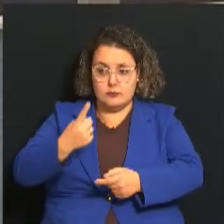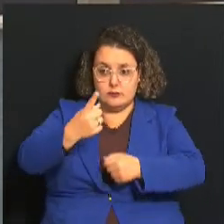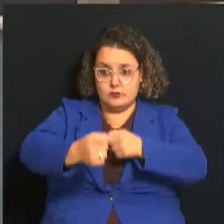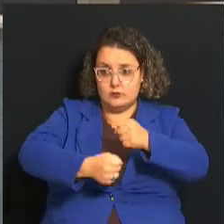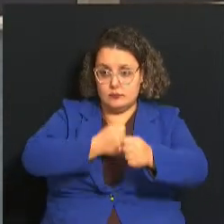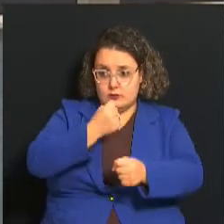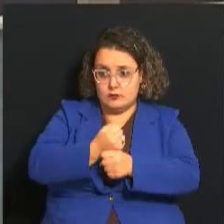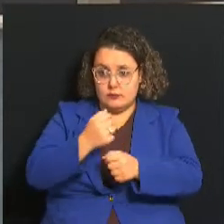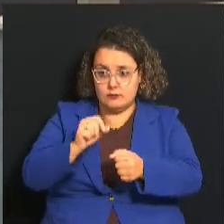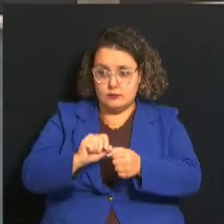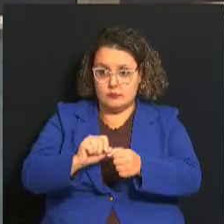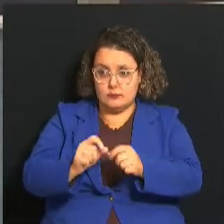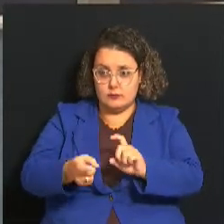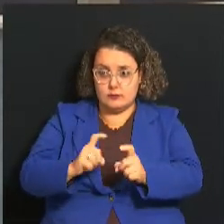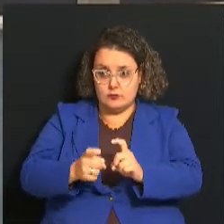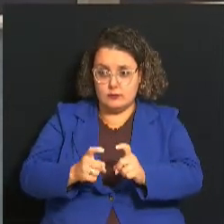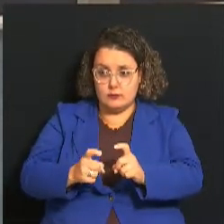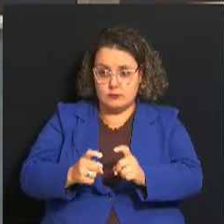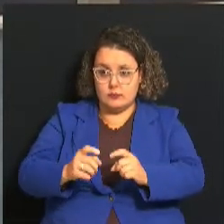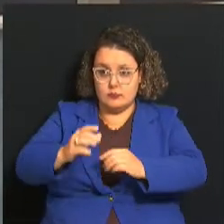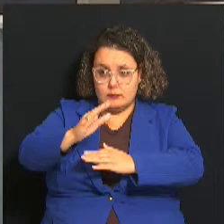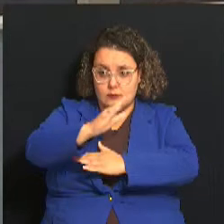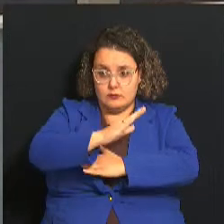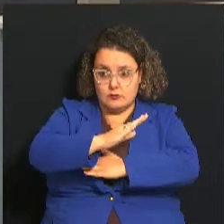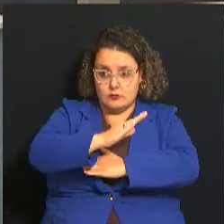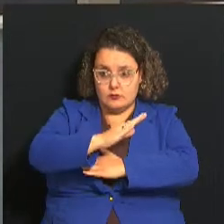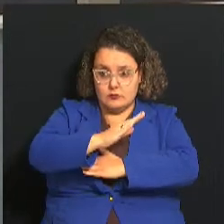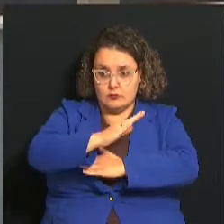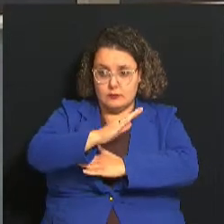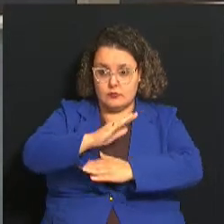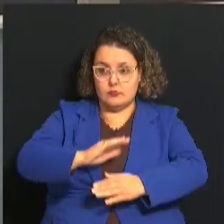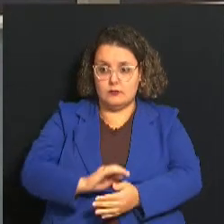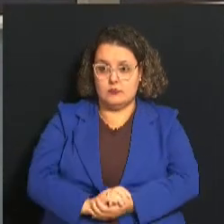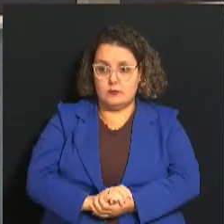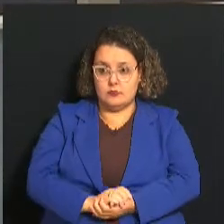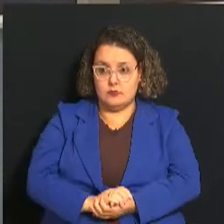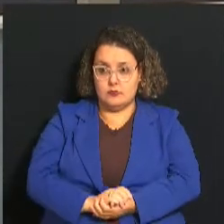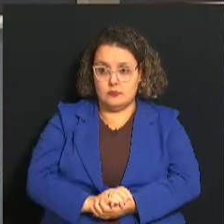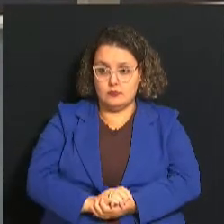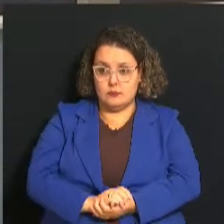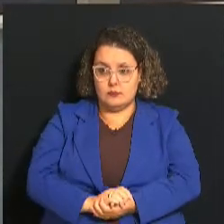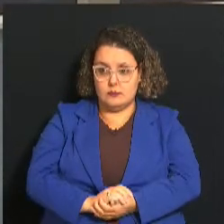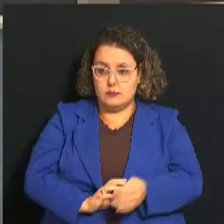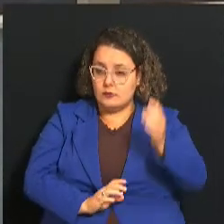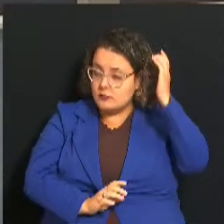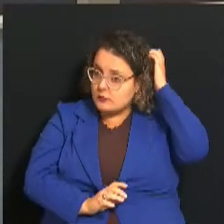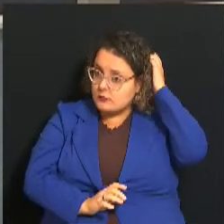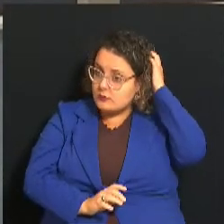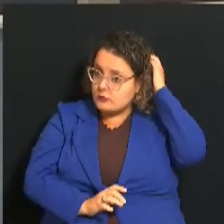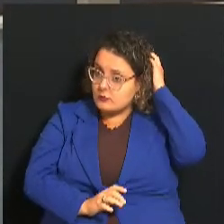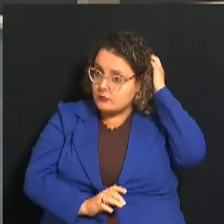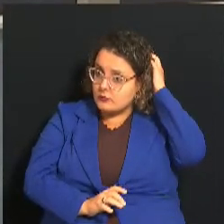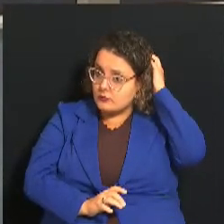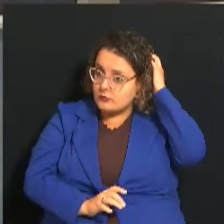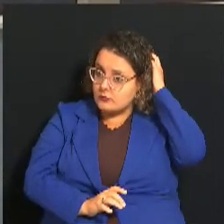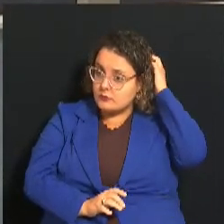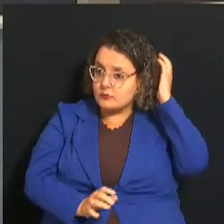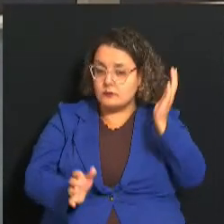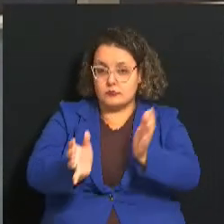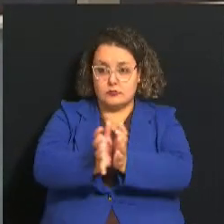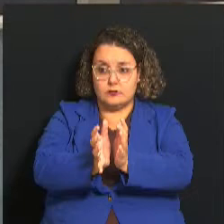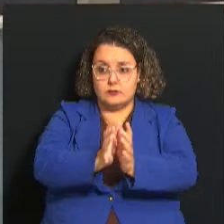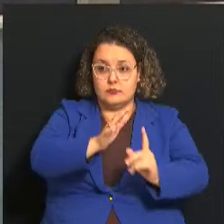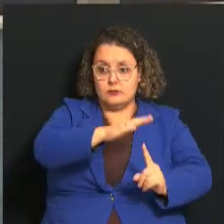uma reunião com a Câmara, com a coordenação ambiental, não, com a Comissão de Meio Ambiente,